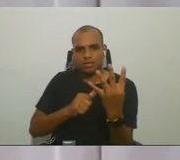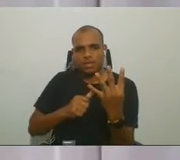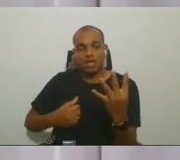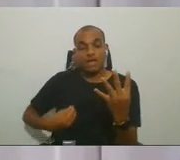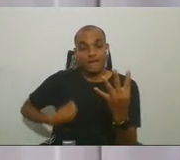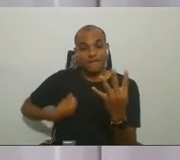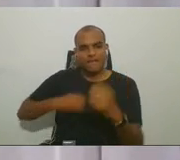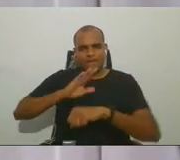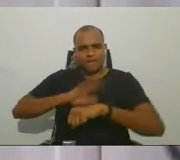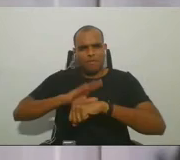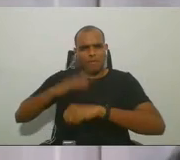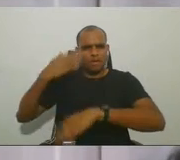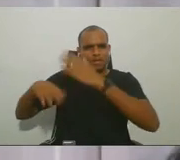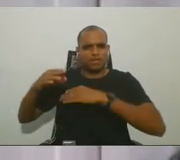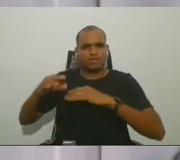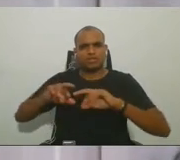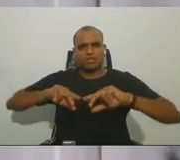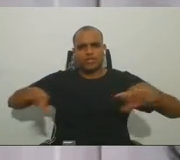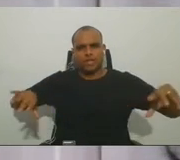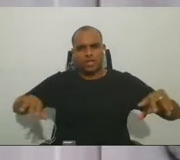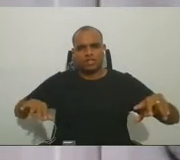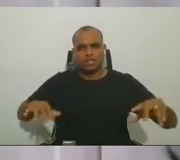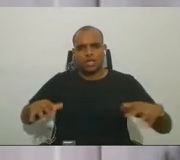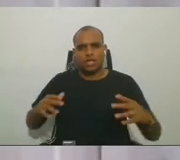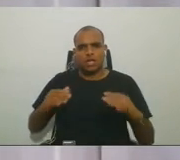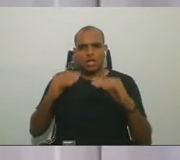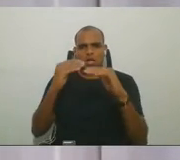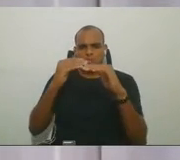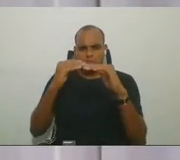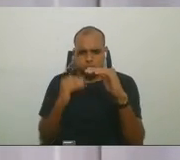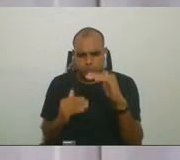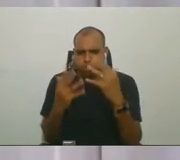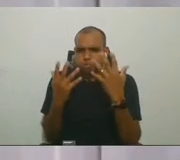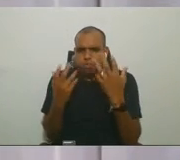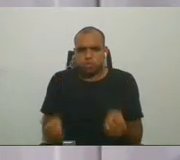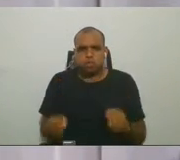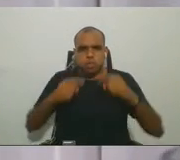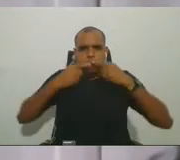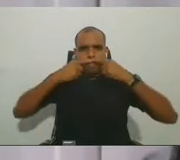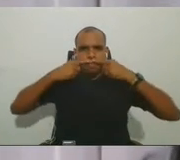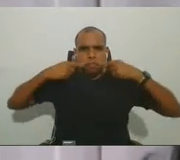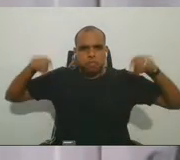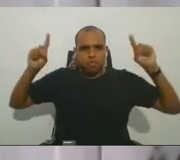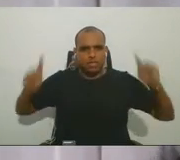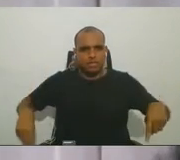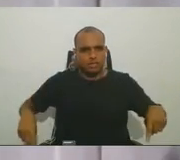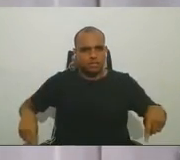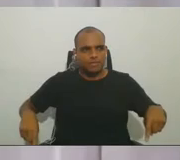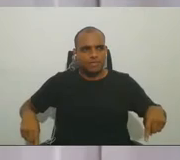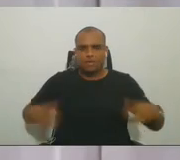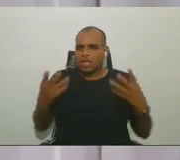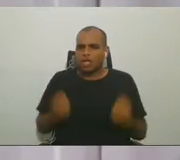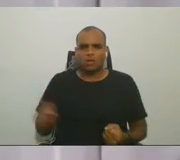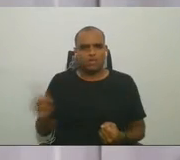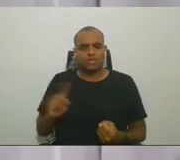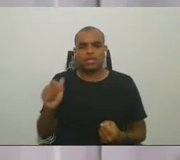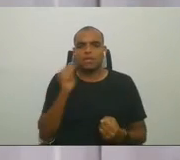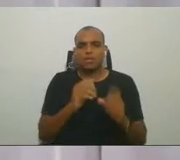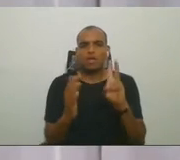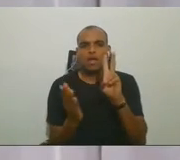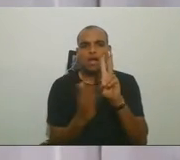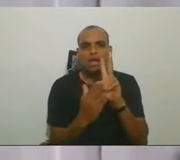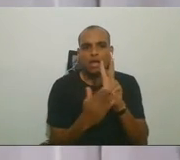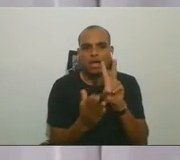da insubordinação ao submetimento patriarcal, a saber, a indígena salvadorenha